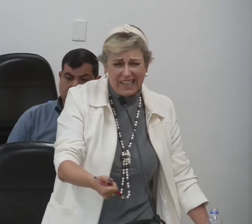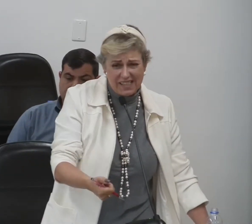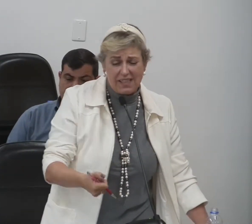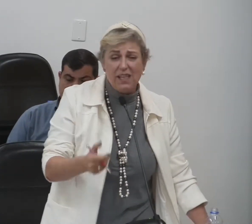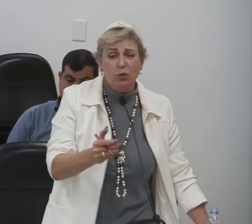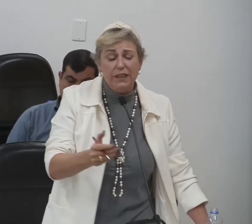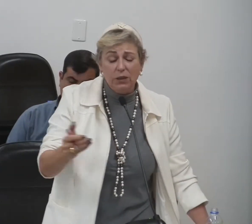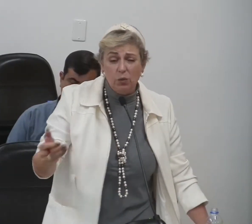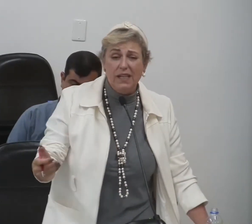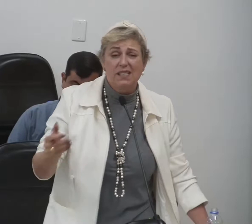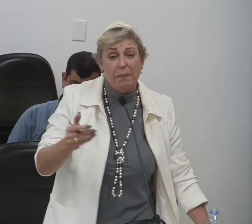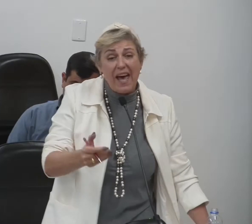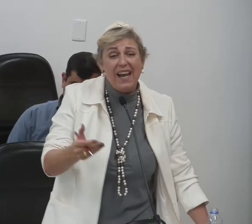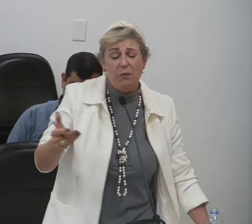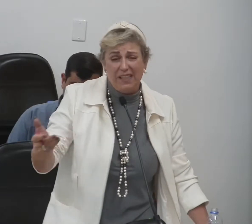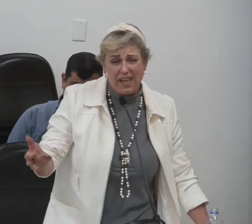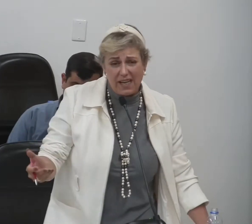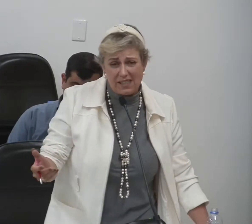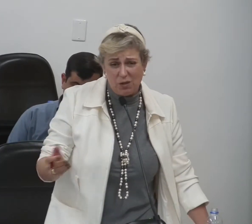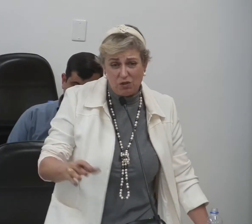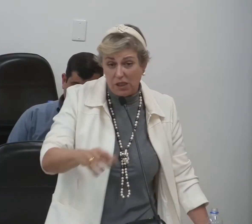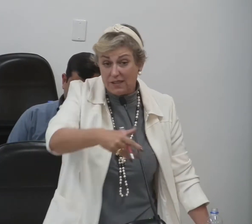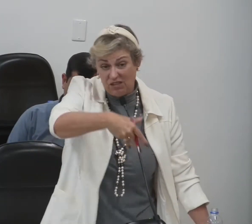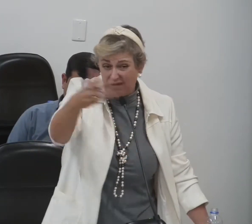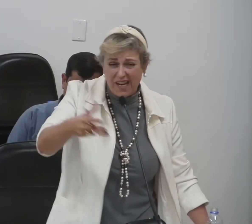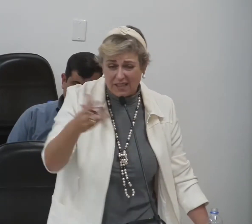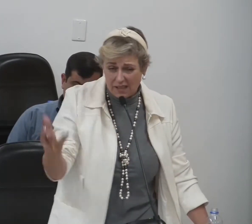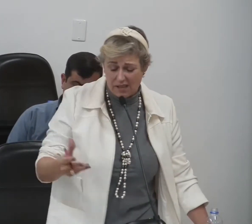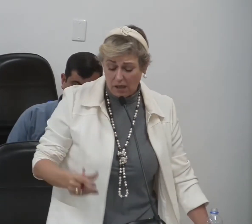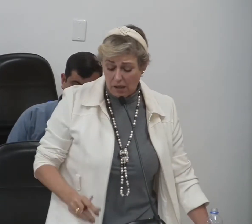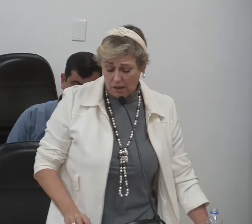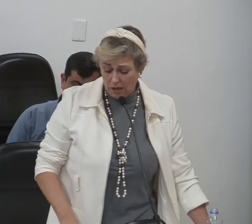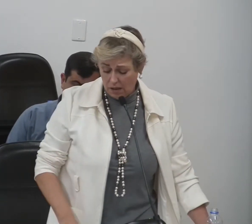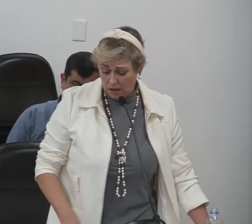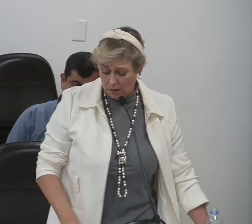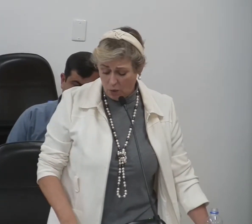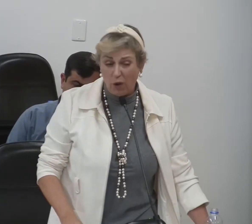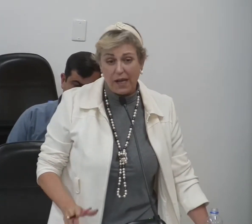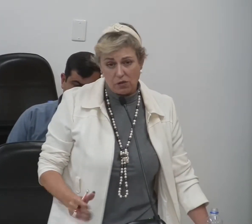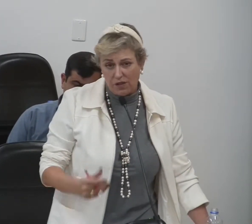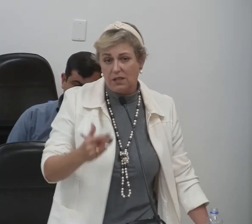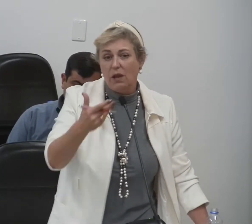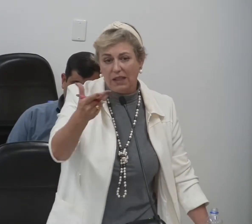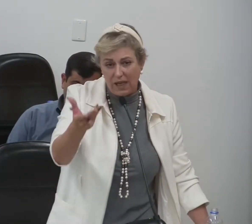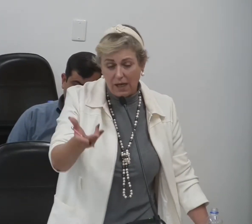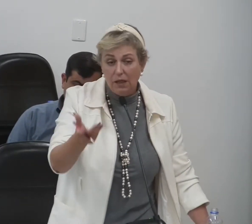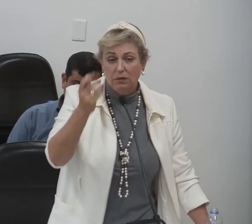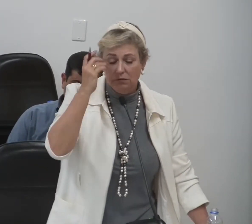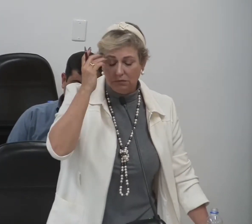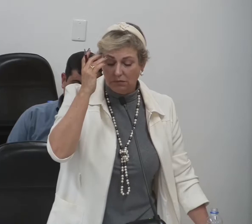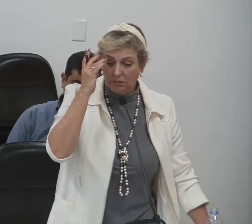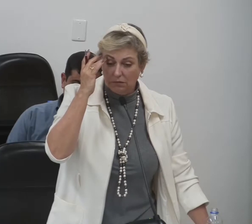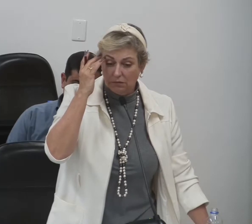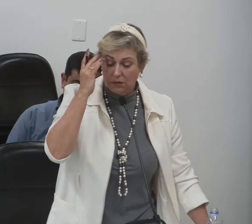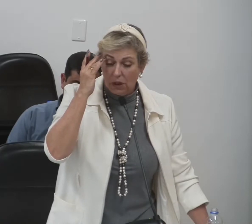emagrecer um tanto antes para aguentar a cirurgia. São diversas colocações. Tenho até